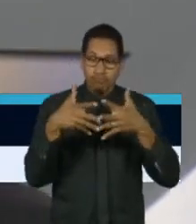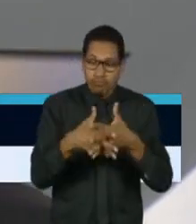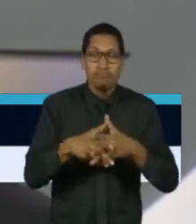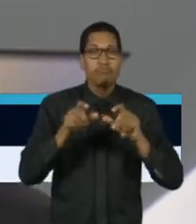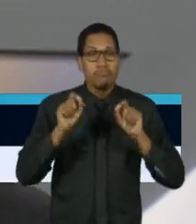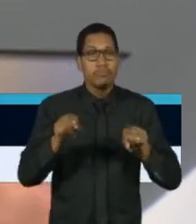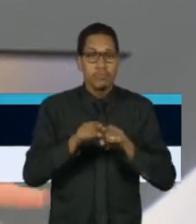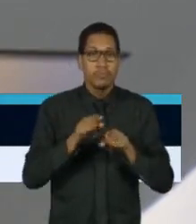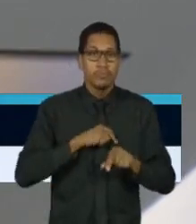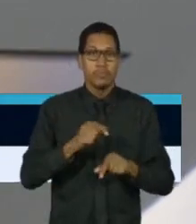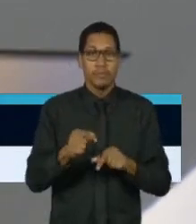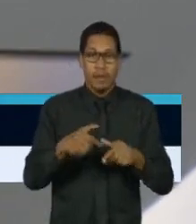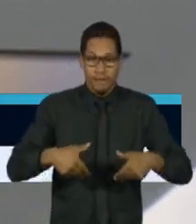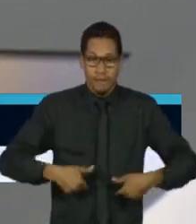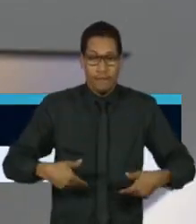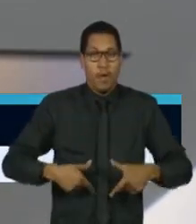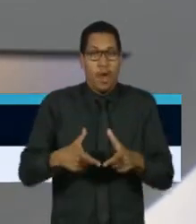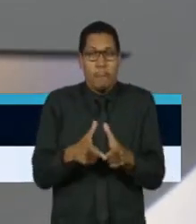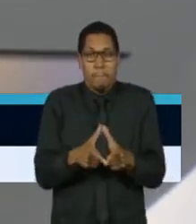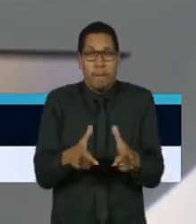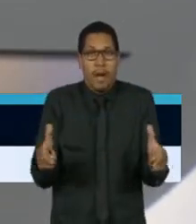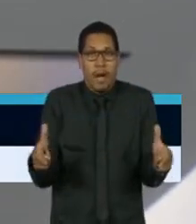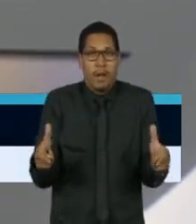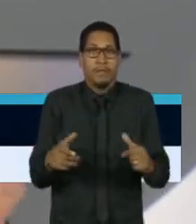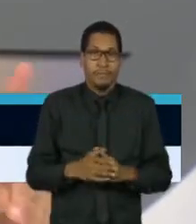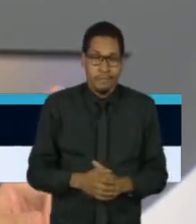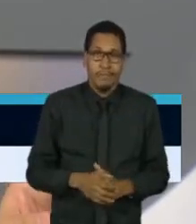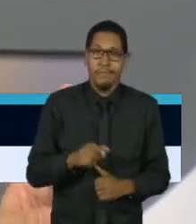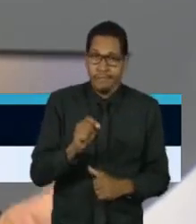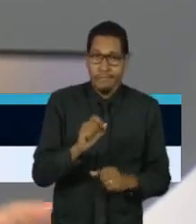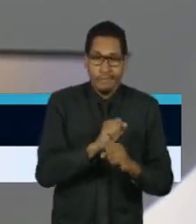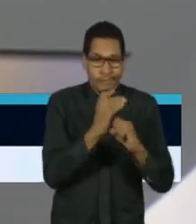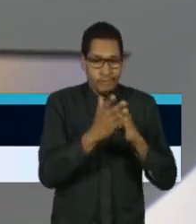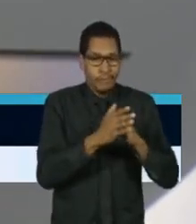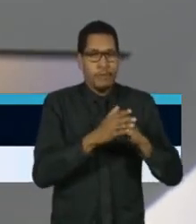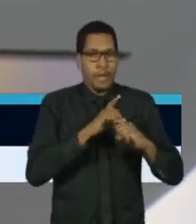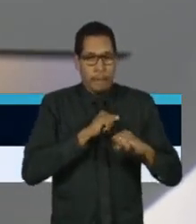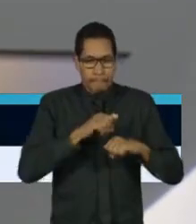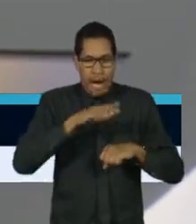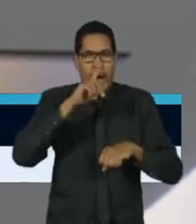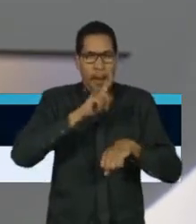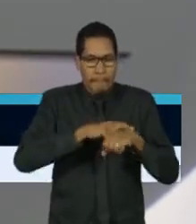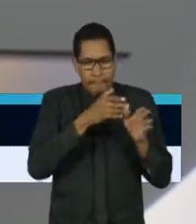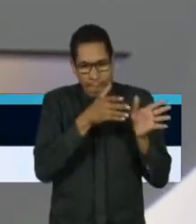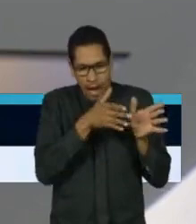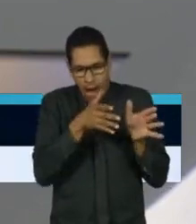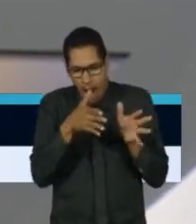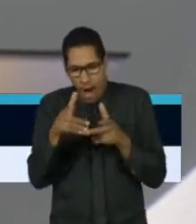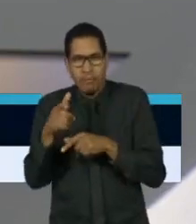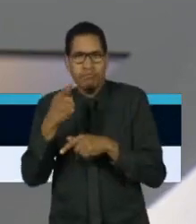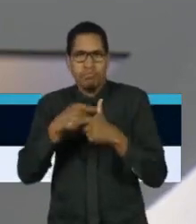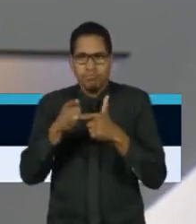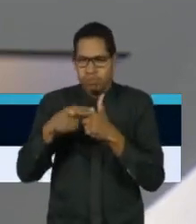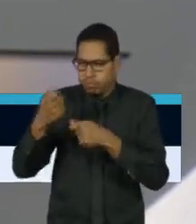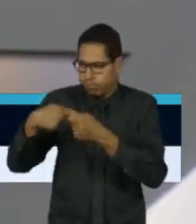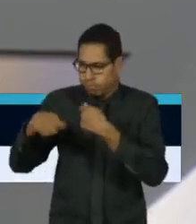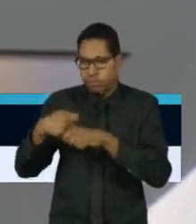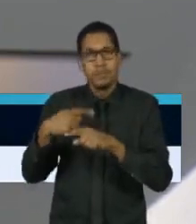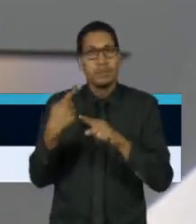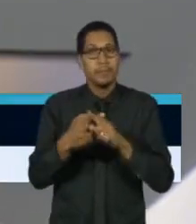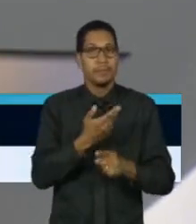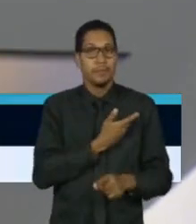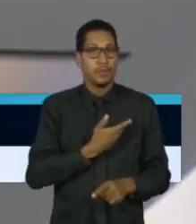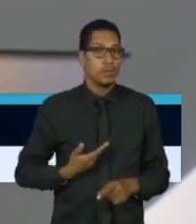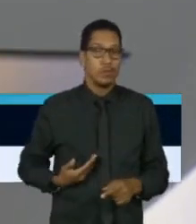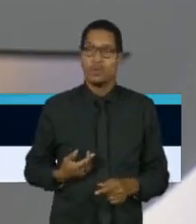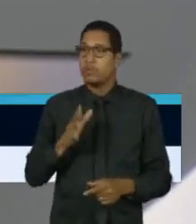esse processo de fome. Isso sem contar que a pandemia durou mais tempo, causando mais problemas econômicos, porque o governo sabotou, demorou para